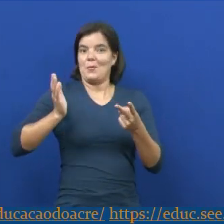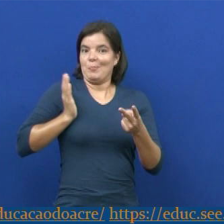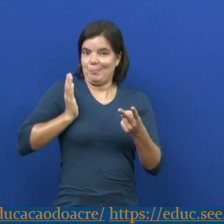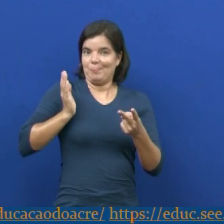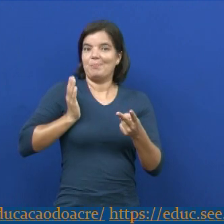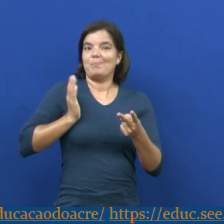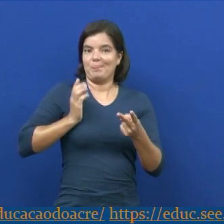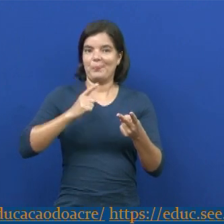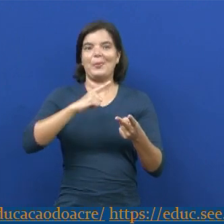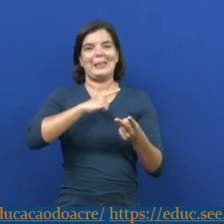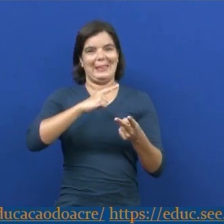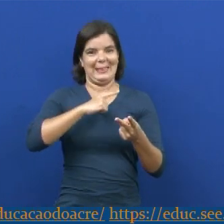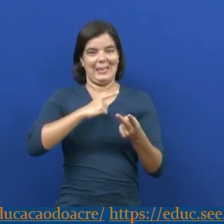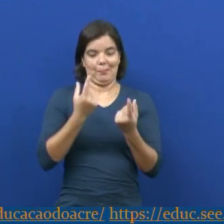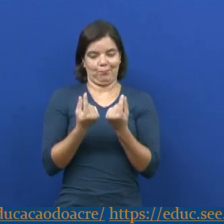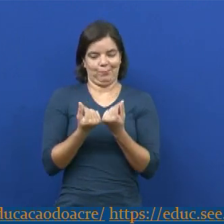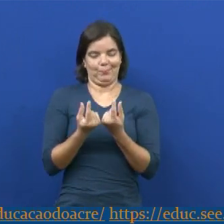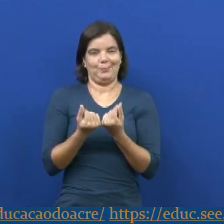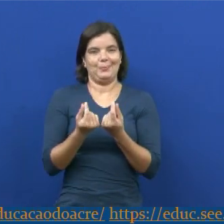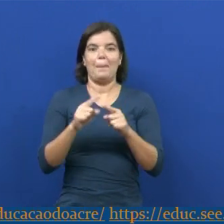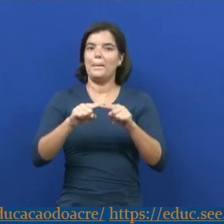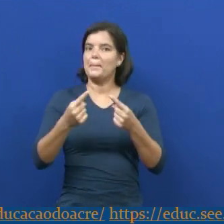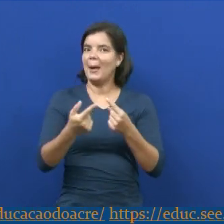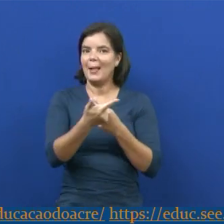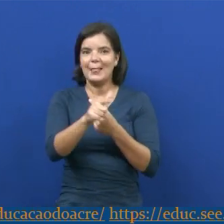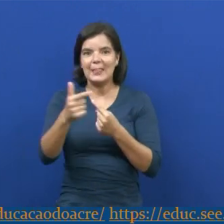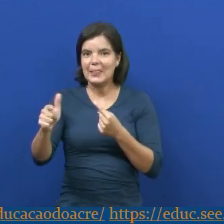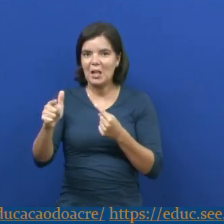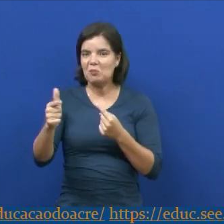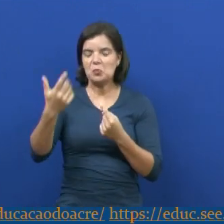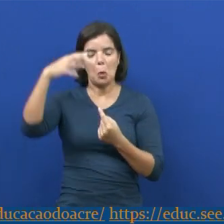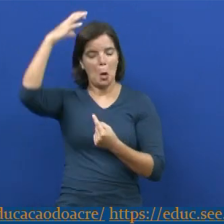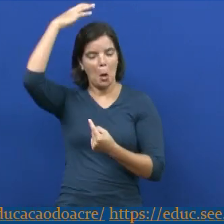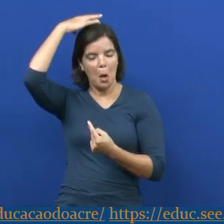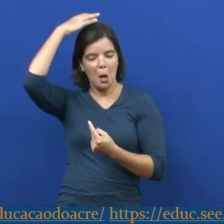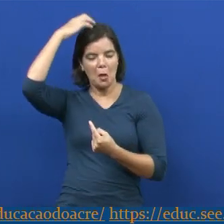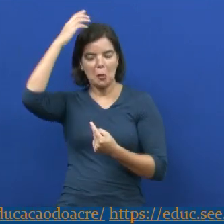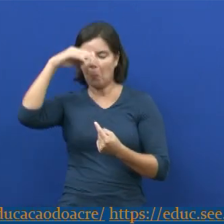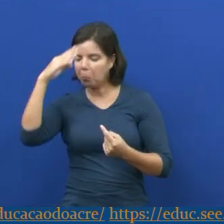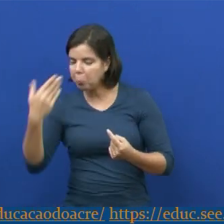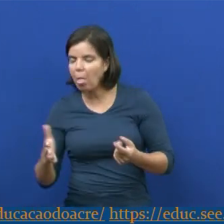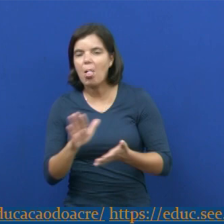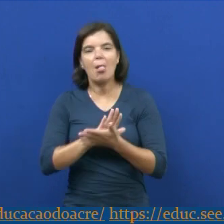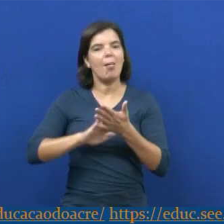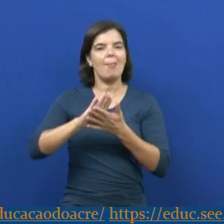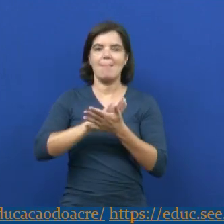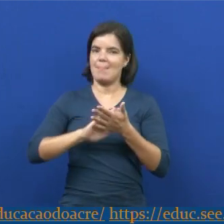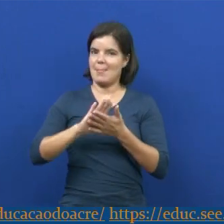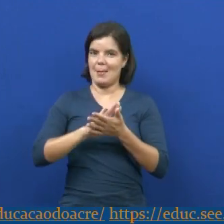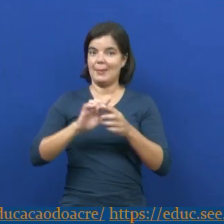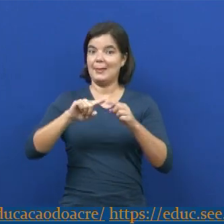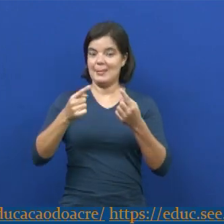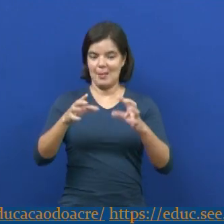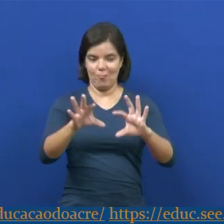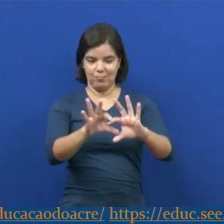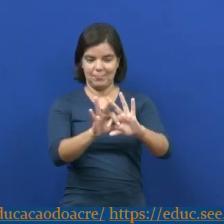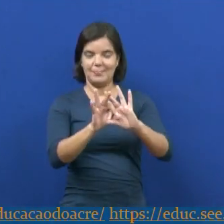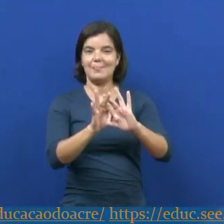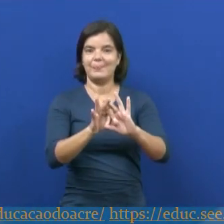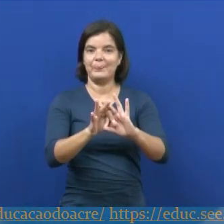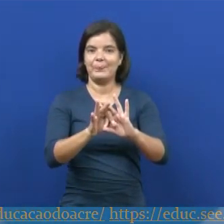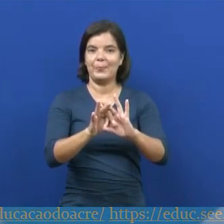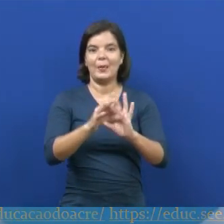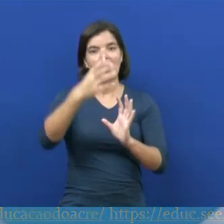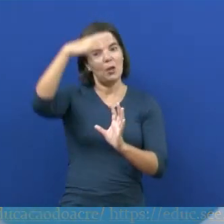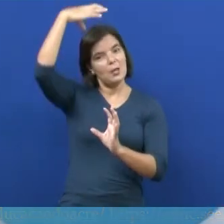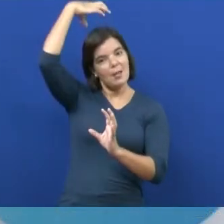ascendeu, tinha capital, porém não tinha prestígio, não tinha benefícios. Então, essa aliança